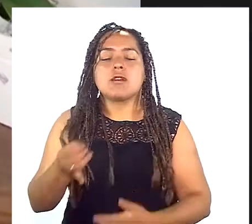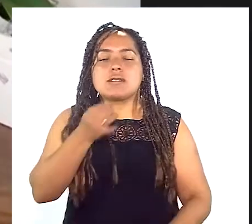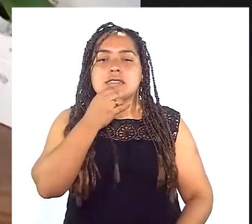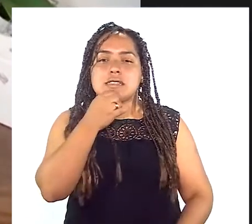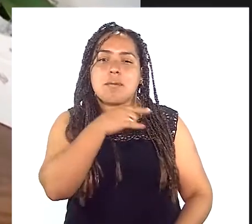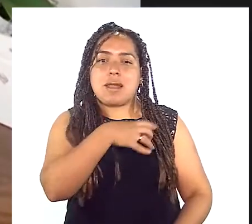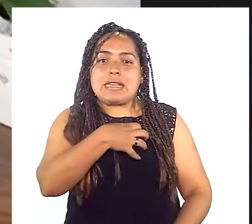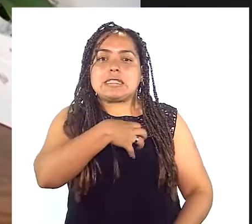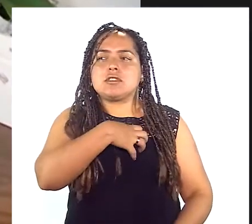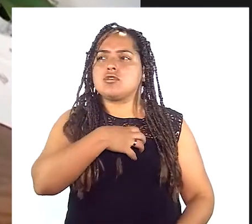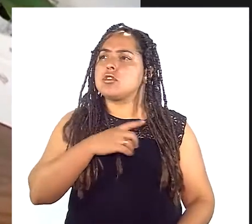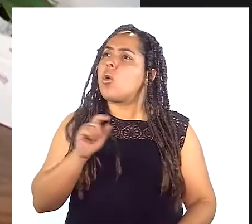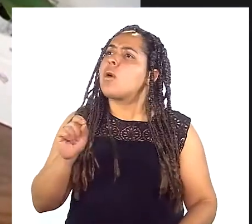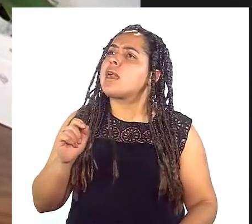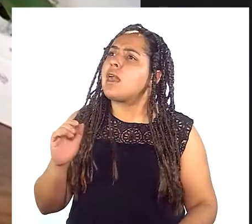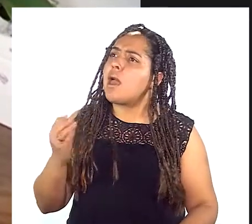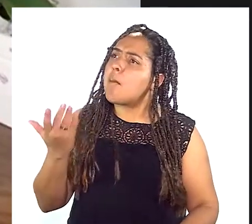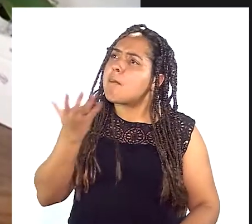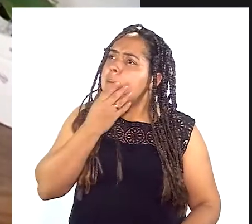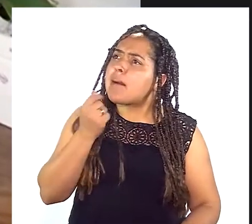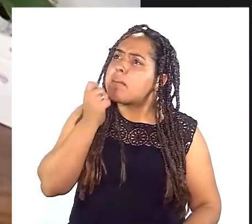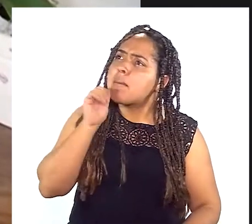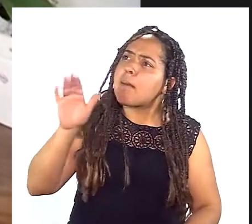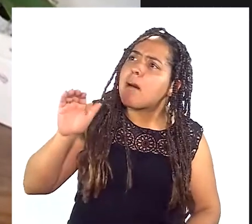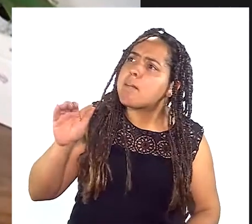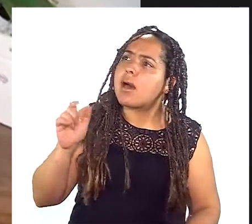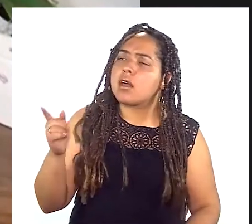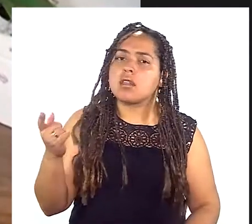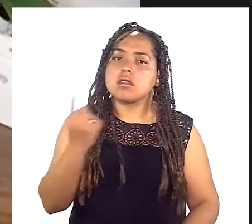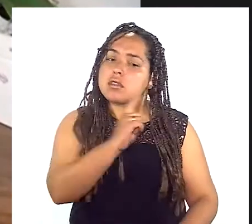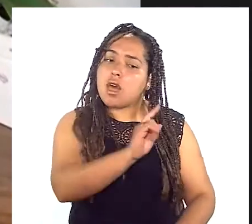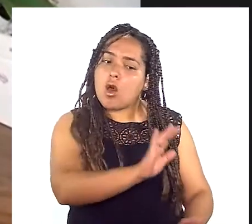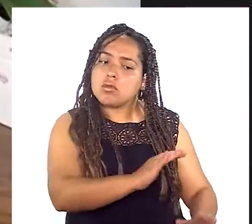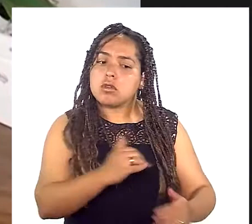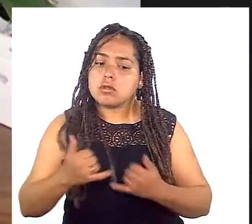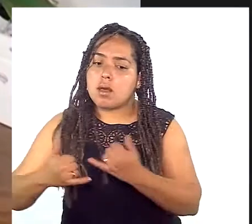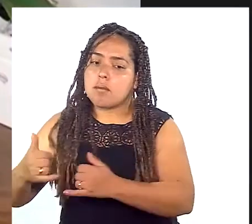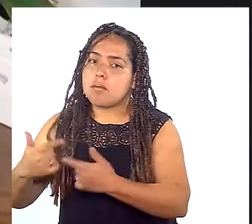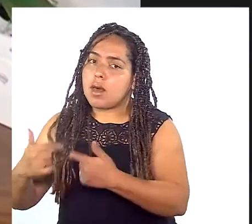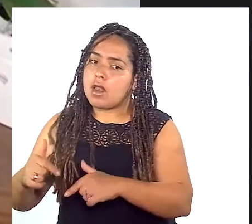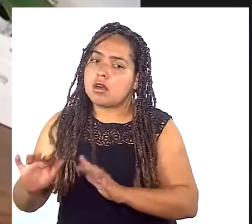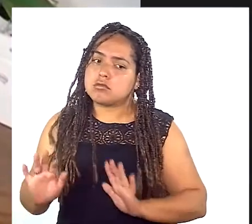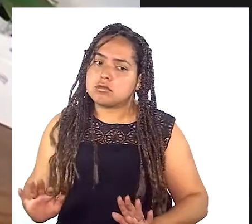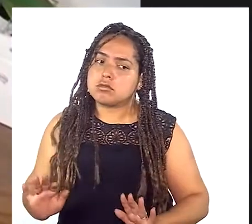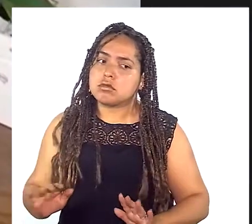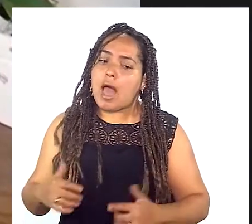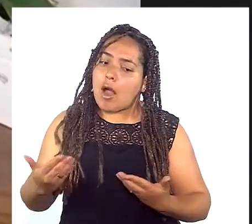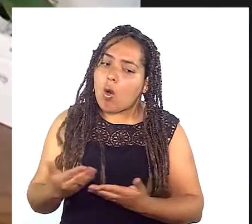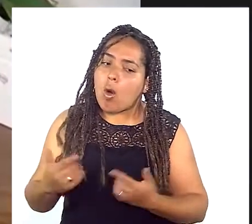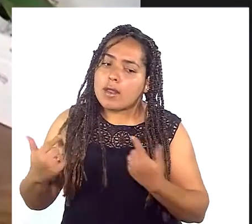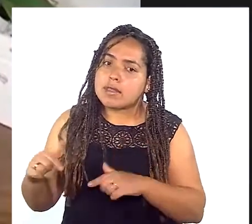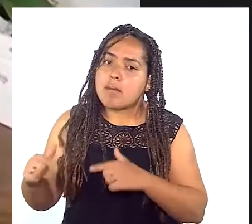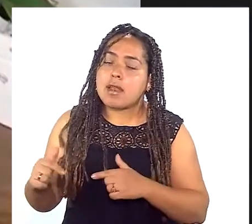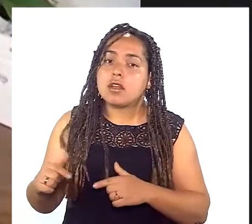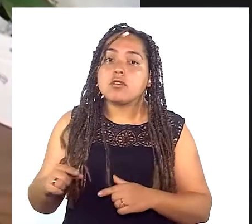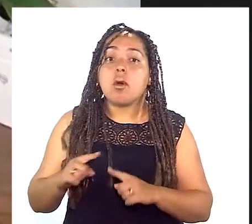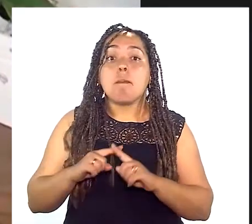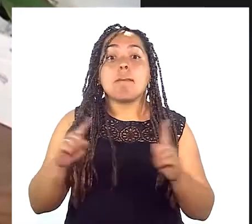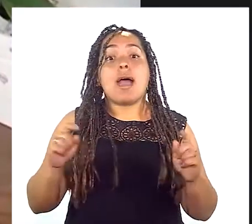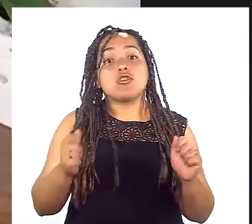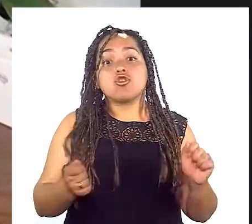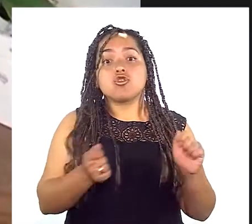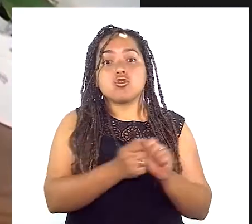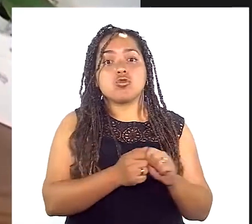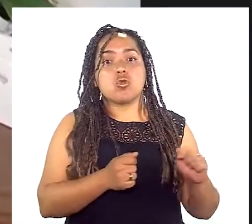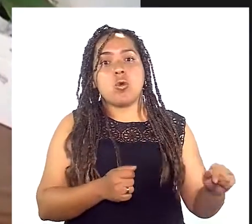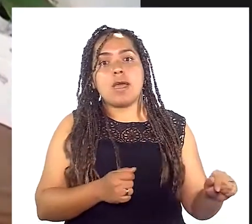impacto emocional. Então, o que que a gente precisa? A gente precisa entender que quando você está trabalhando, você tem que estar trabalhando, mas quando você estiver com o